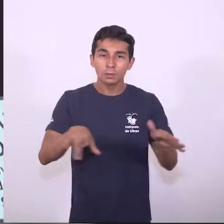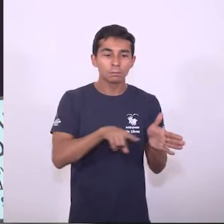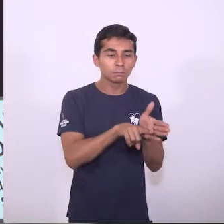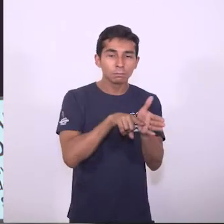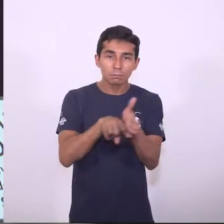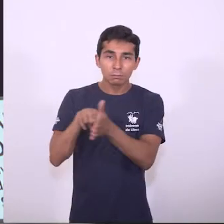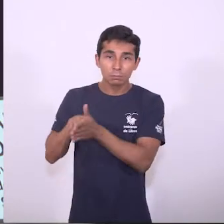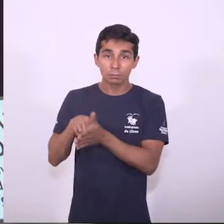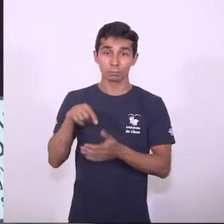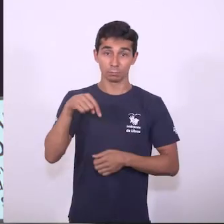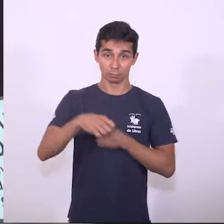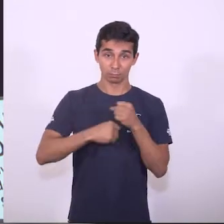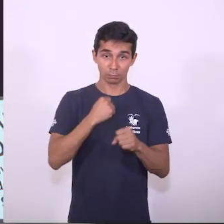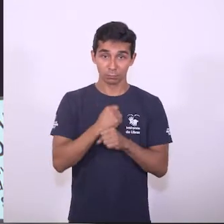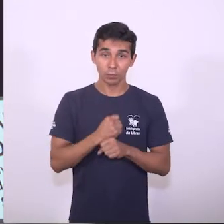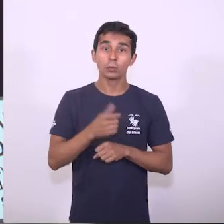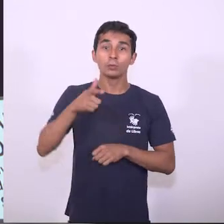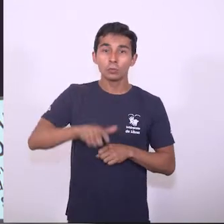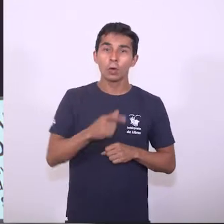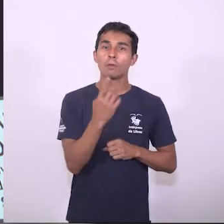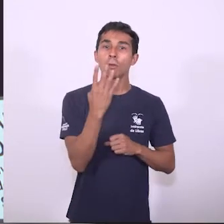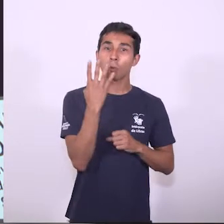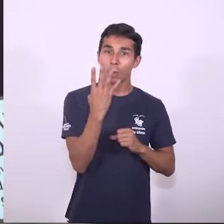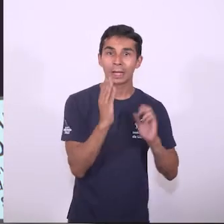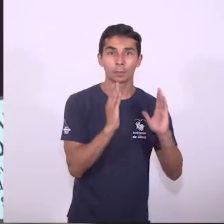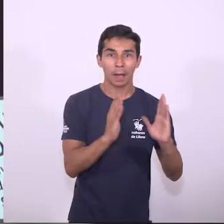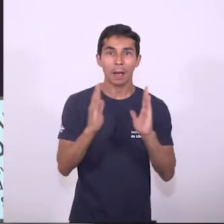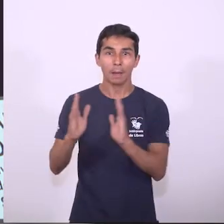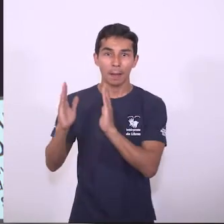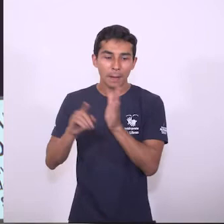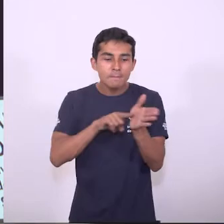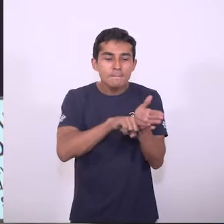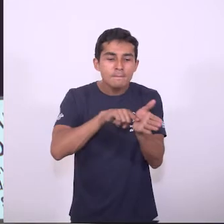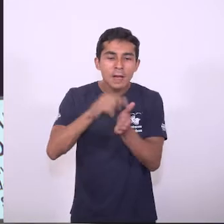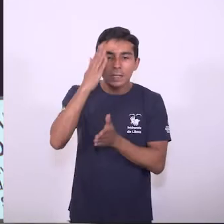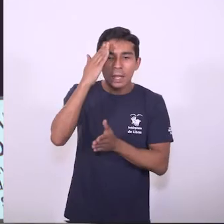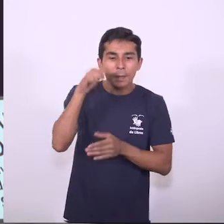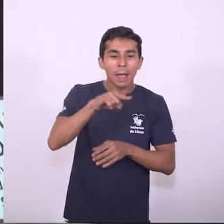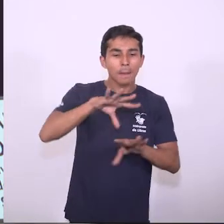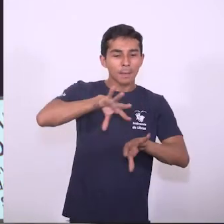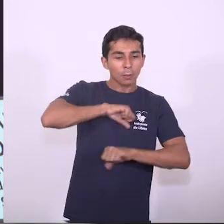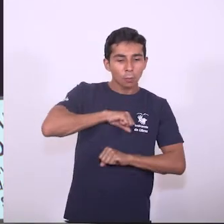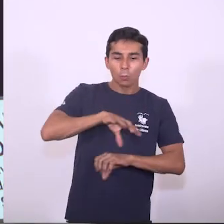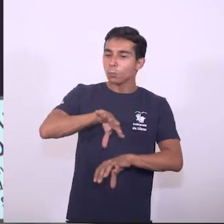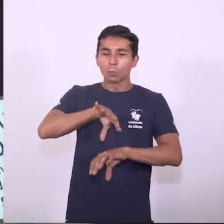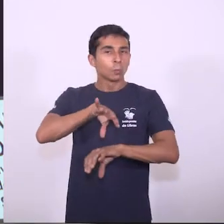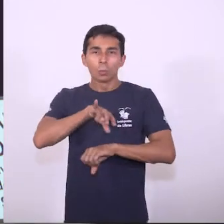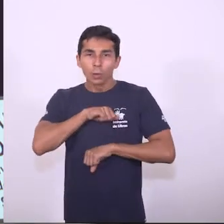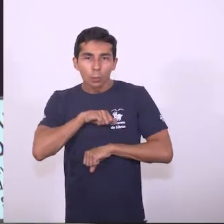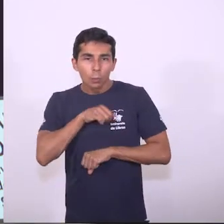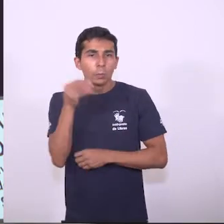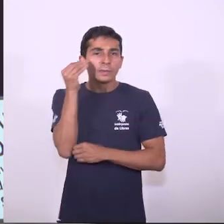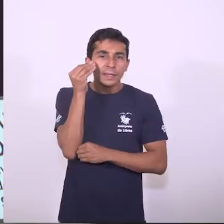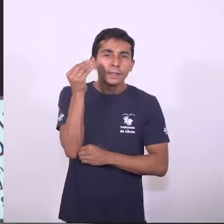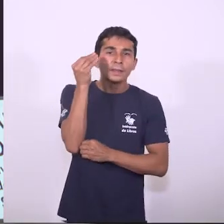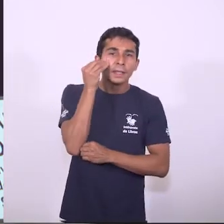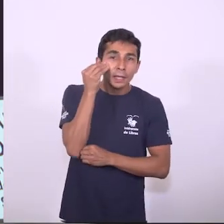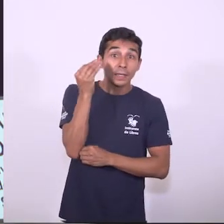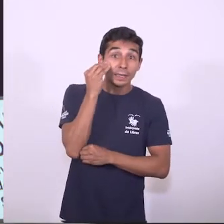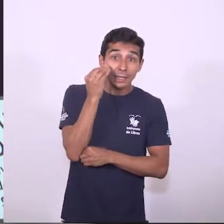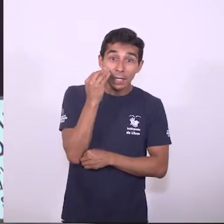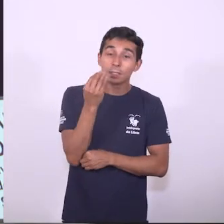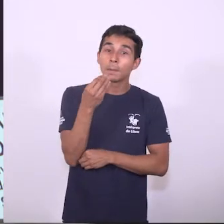fizemos mais 4 etapas do inquérito sorológico, sempre aprimorando o tipo de teste utilizado. Então, na última fase a gente